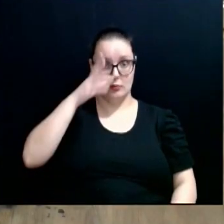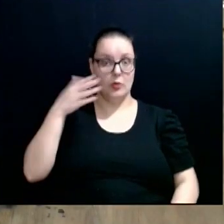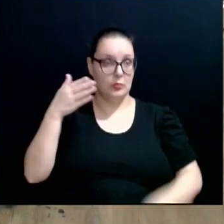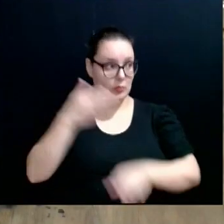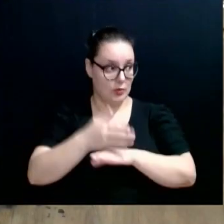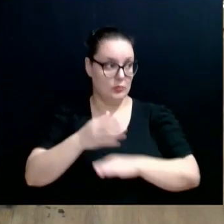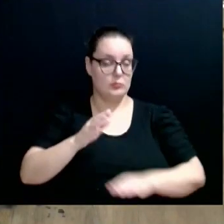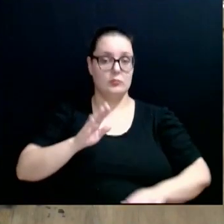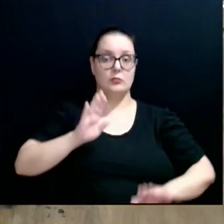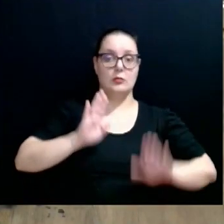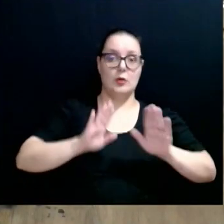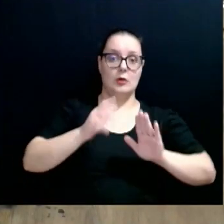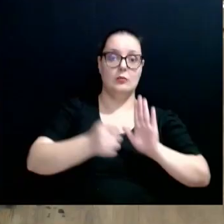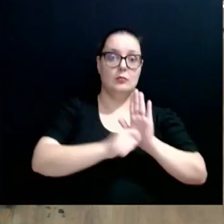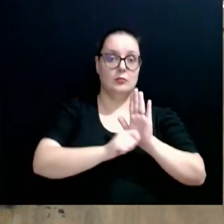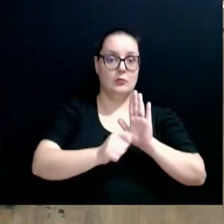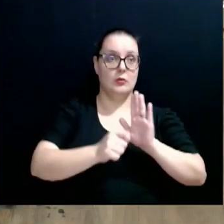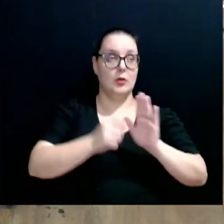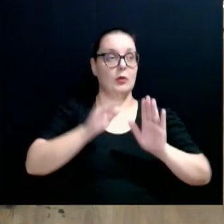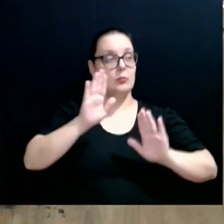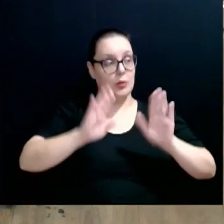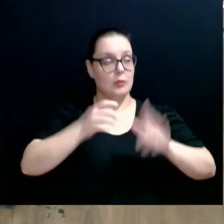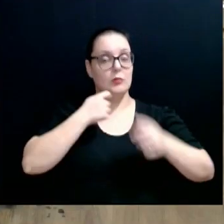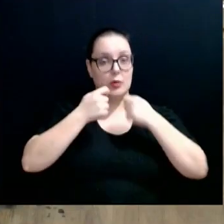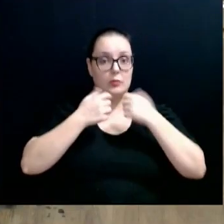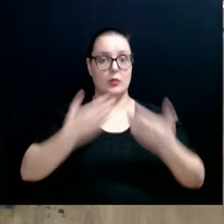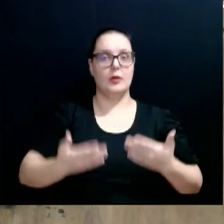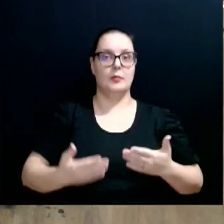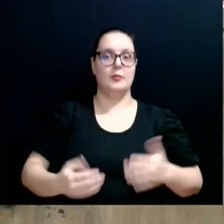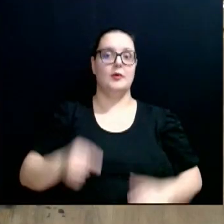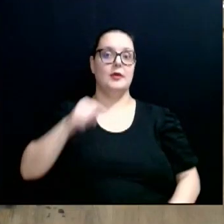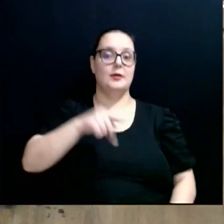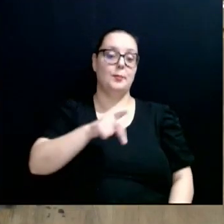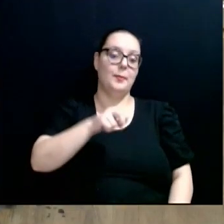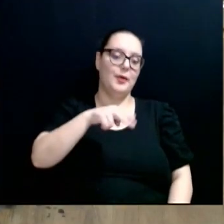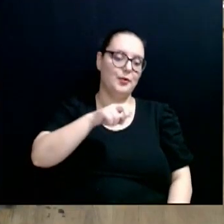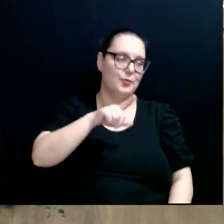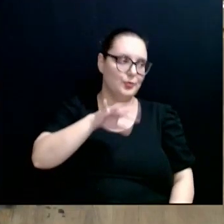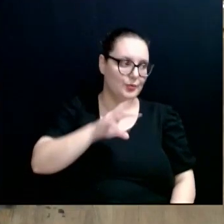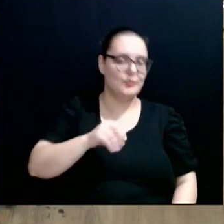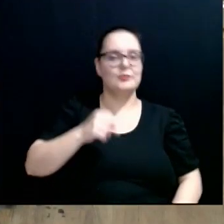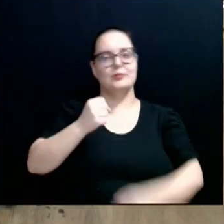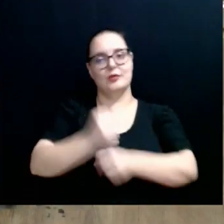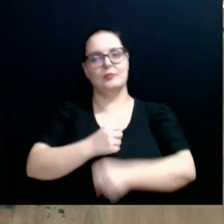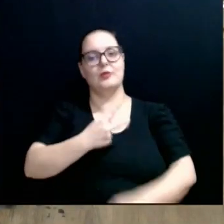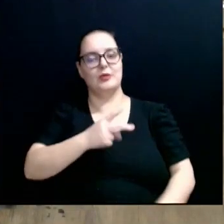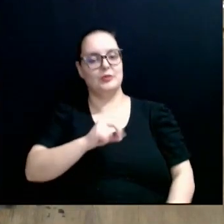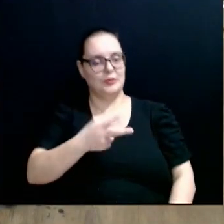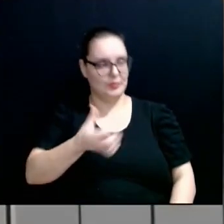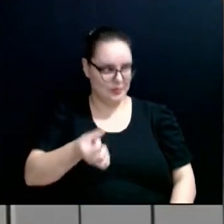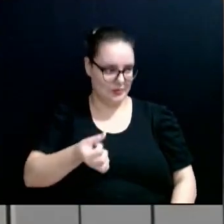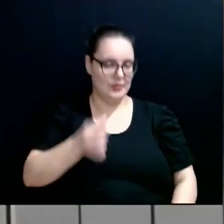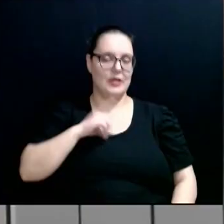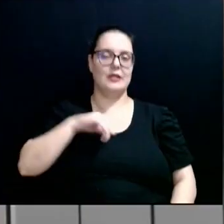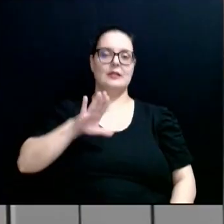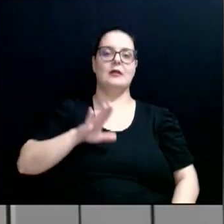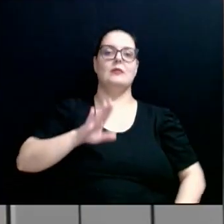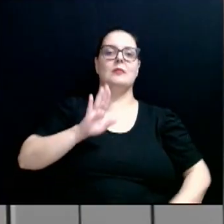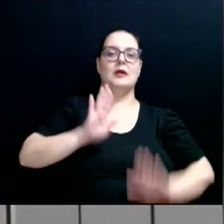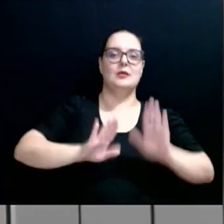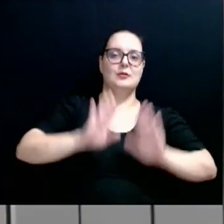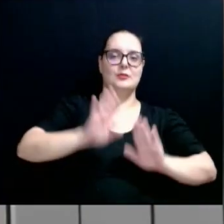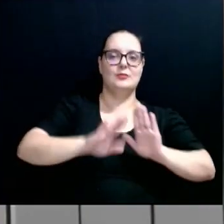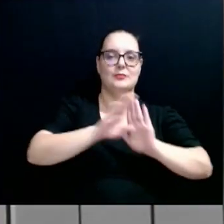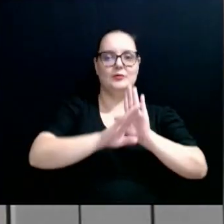em 2026, que esse é o nosso penúltimo Questão de Ordem do ano, mas em 2026 a gente vai ter bastante programa para falar